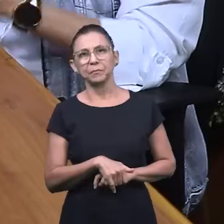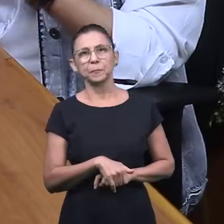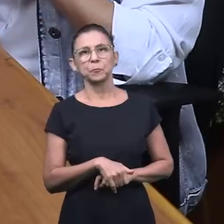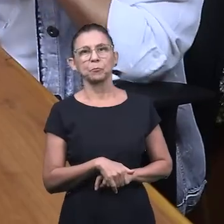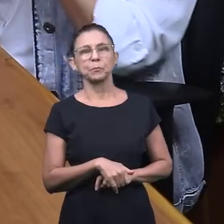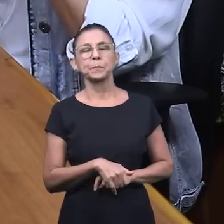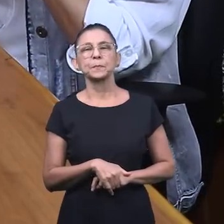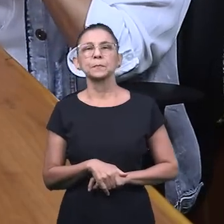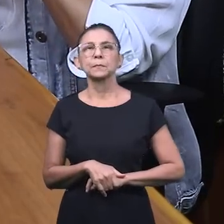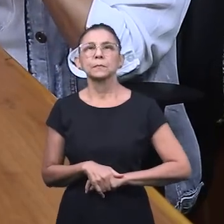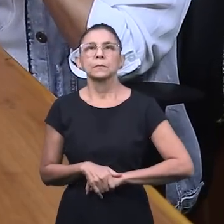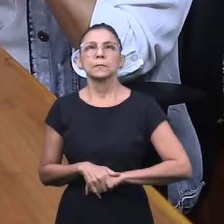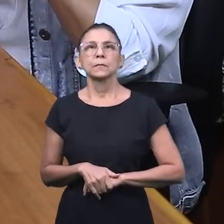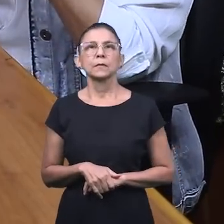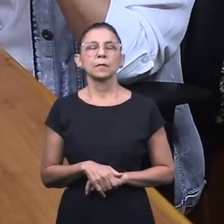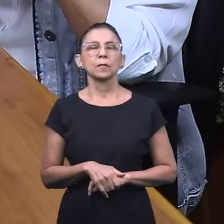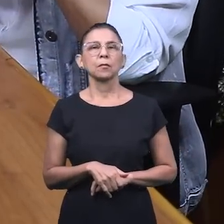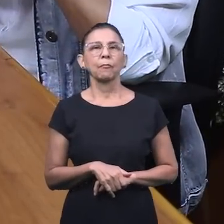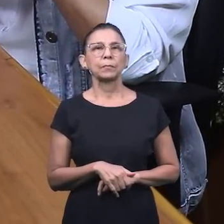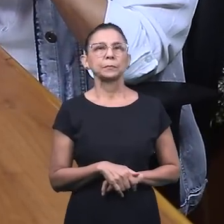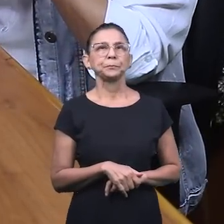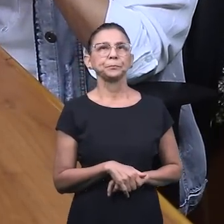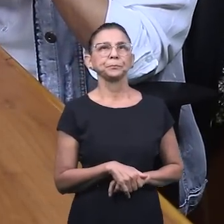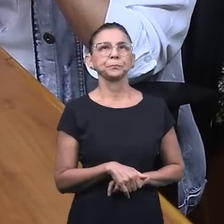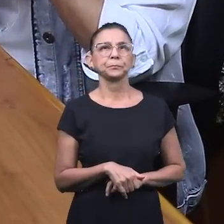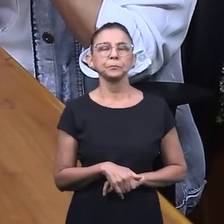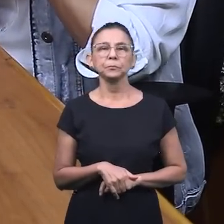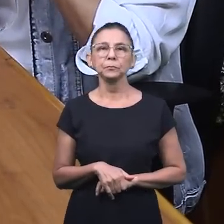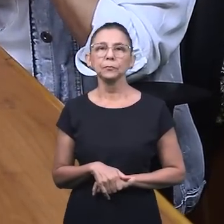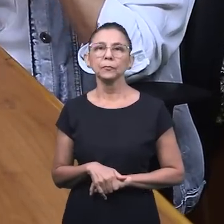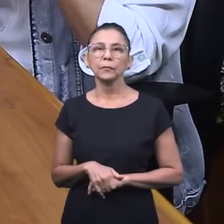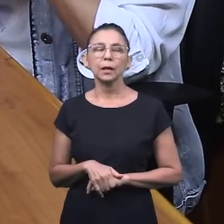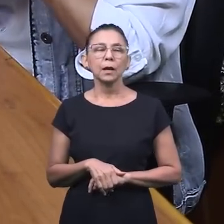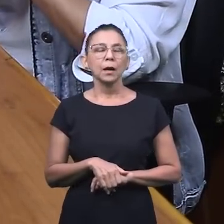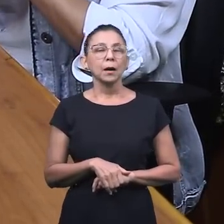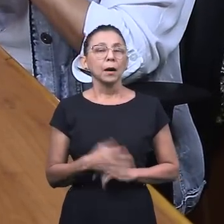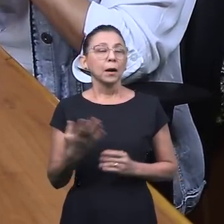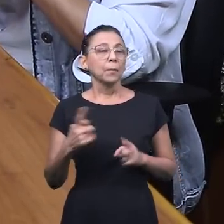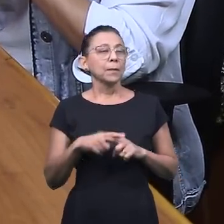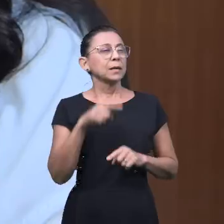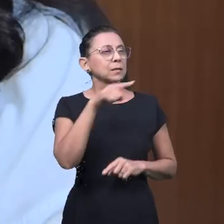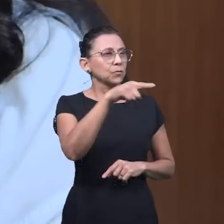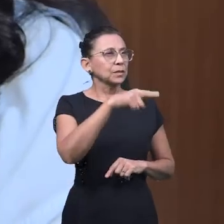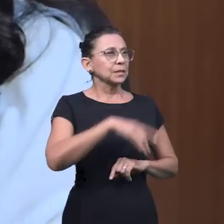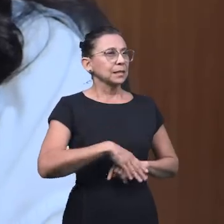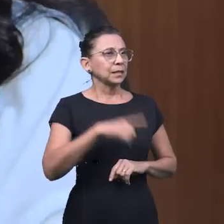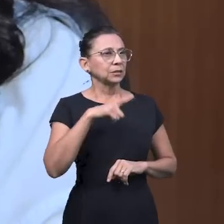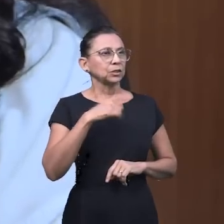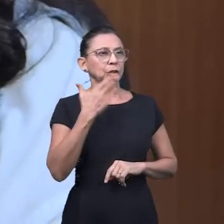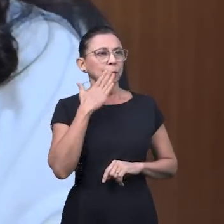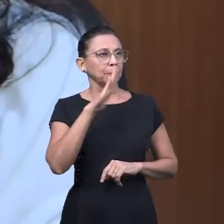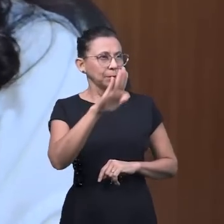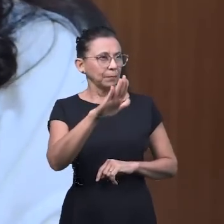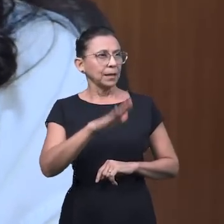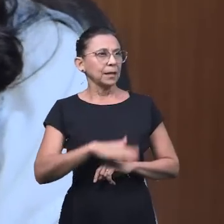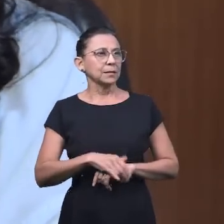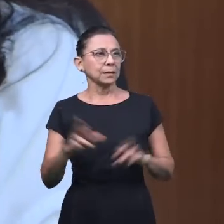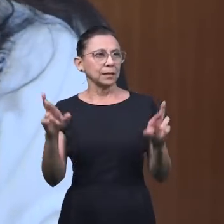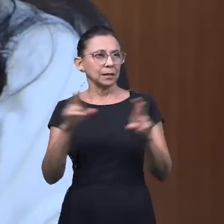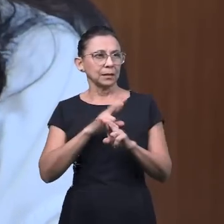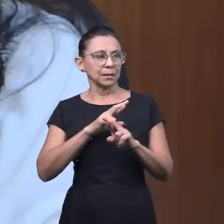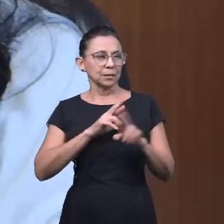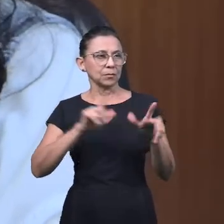internada. Você, né? Compartilhou que você estava debaixo de uma promessa que o Senhor havia te feito em relação ao seu trabalho